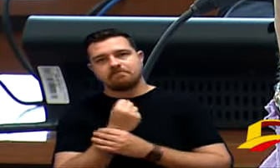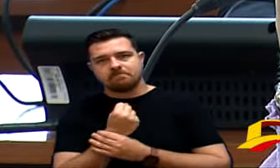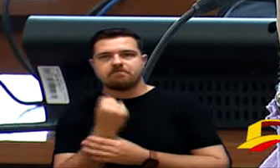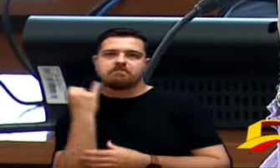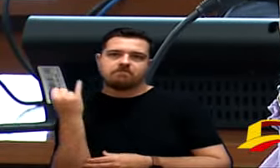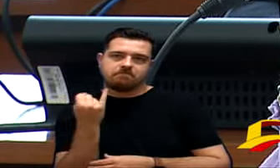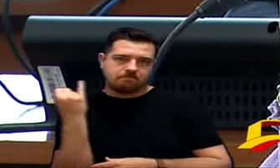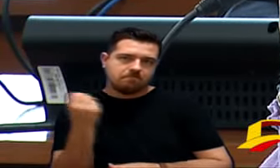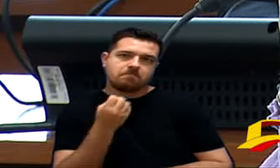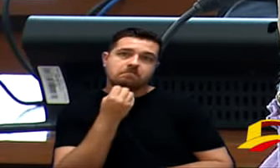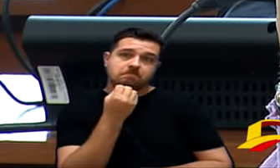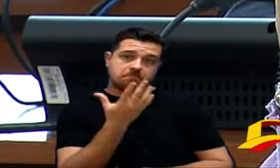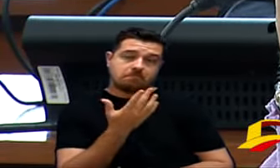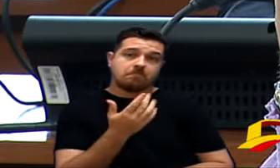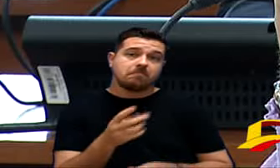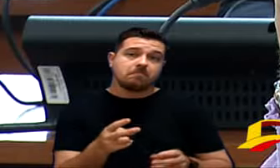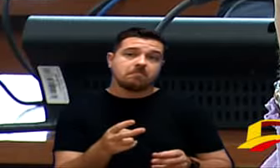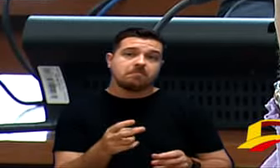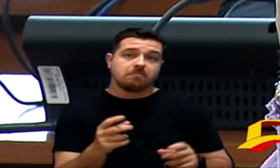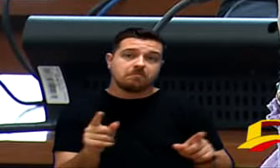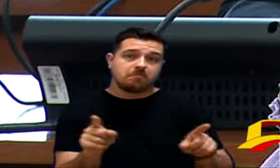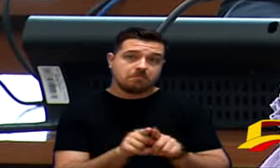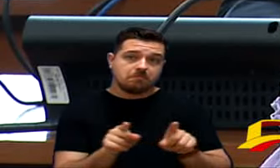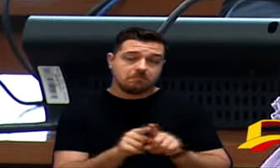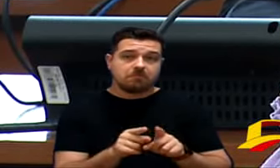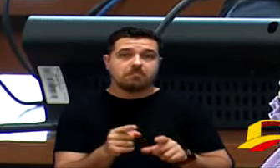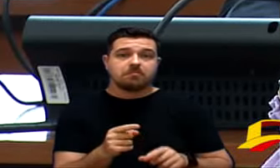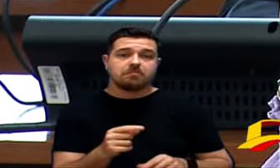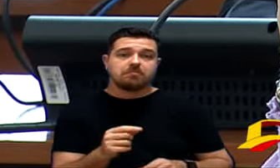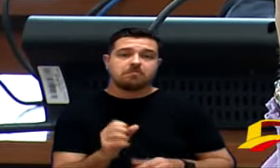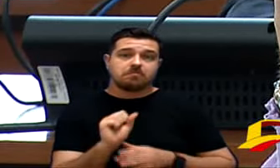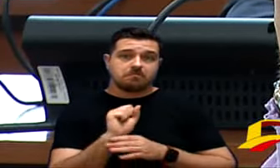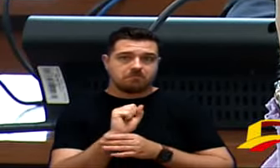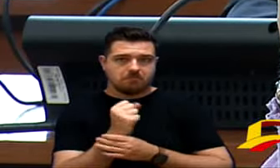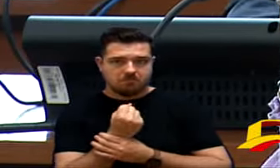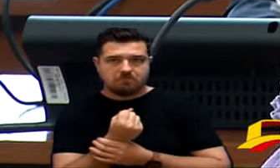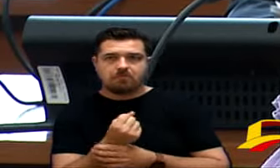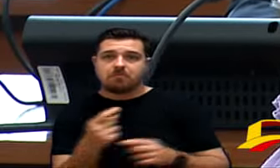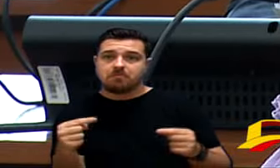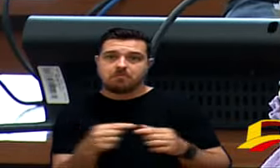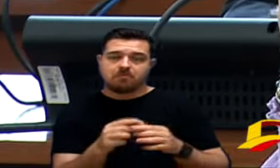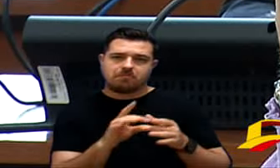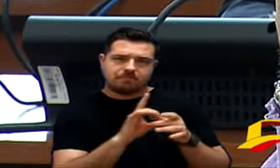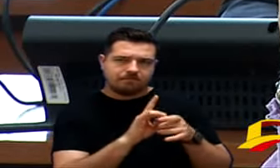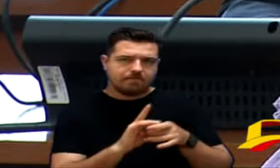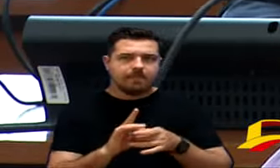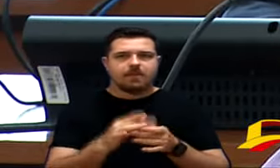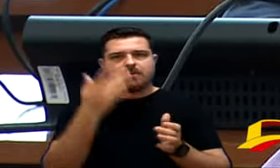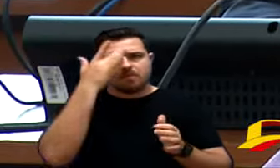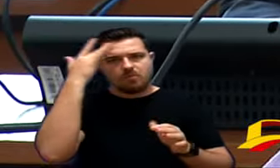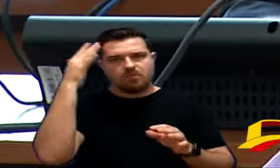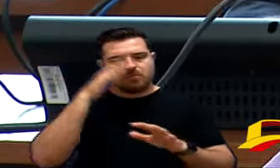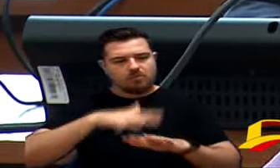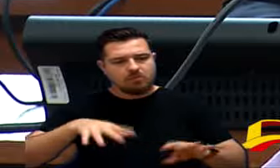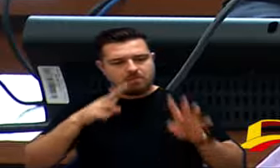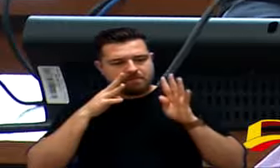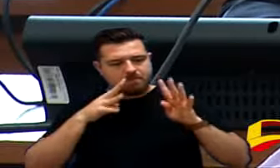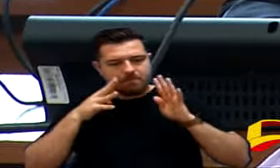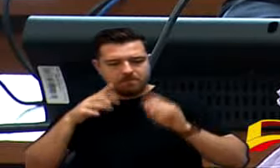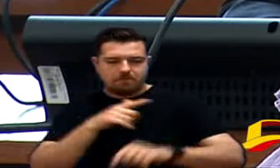sabe o quanto que é importante inclusive uma uma segurança pública que tem um viés comunitário atendendo a comunidade